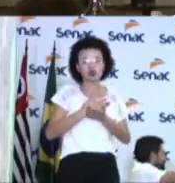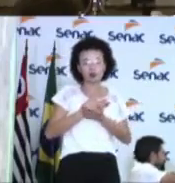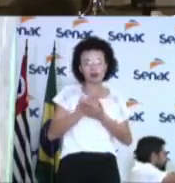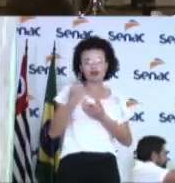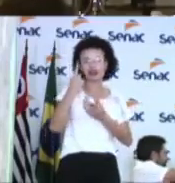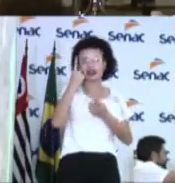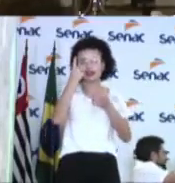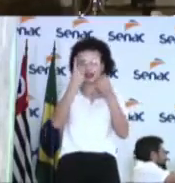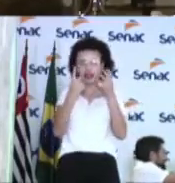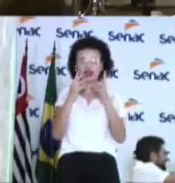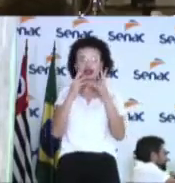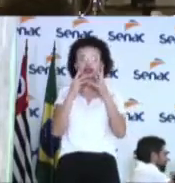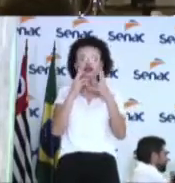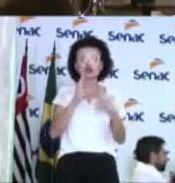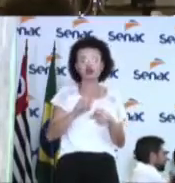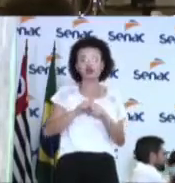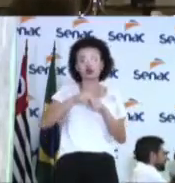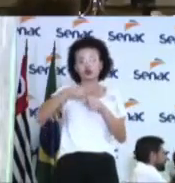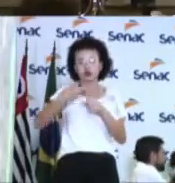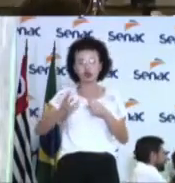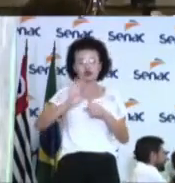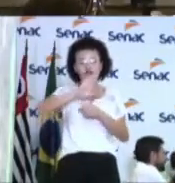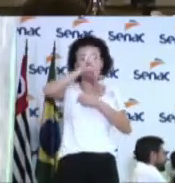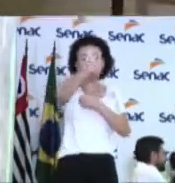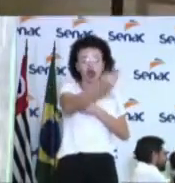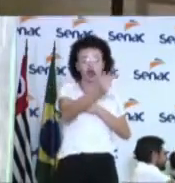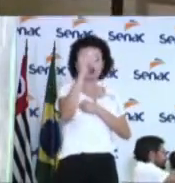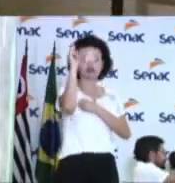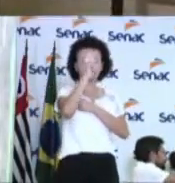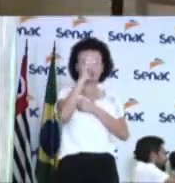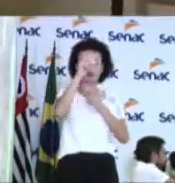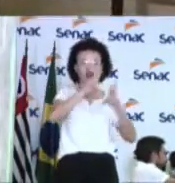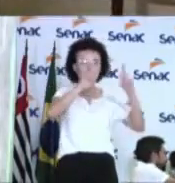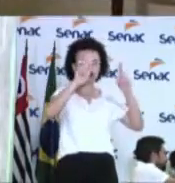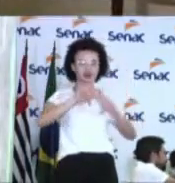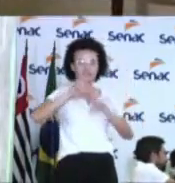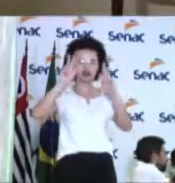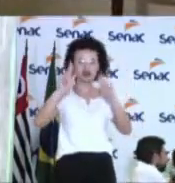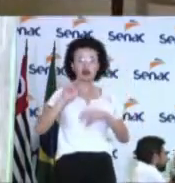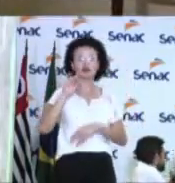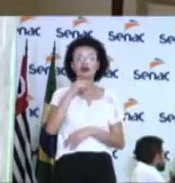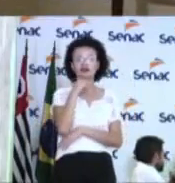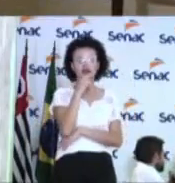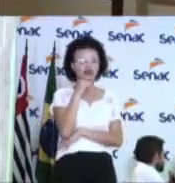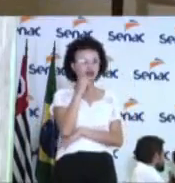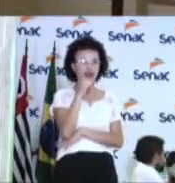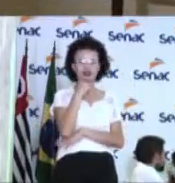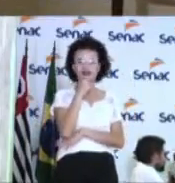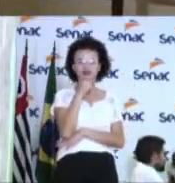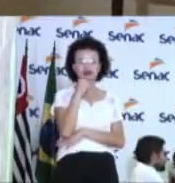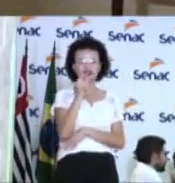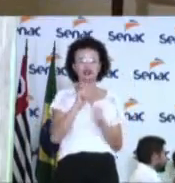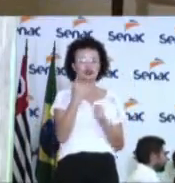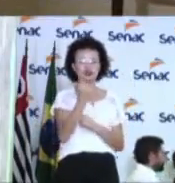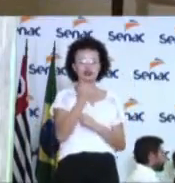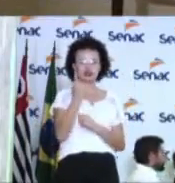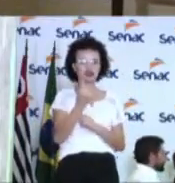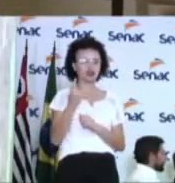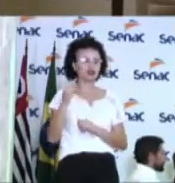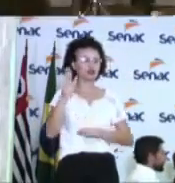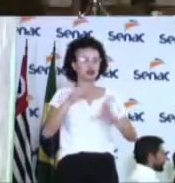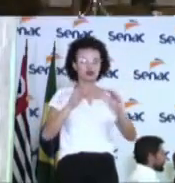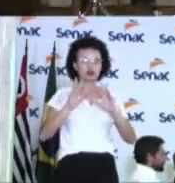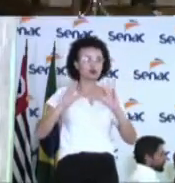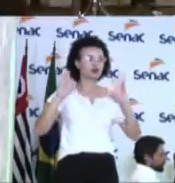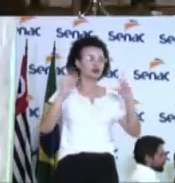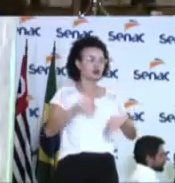conteúdo fora dos episódios, né? Então, aí não tem como não envolver um monte de pessoa num processo desse.